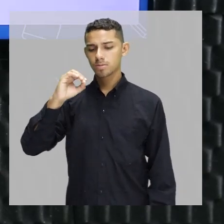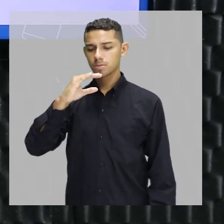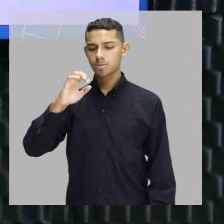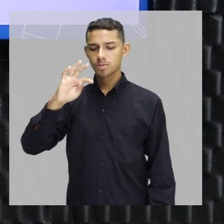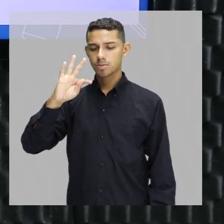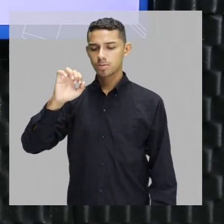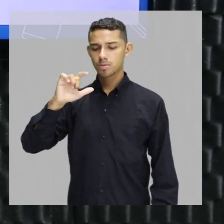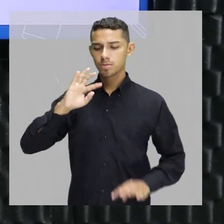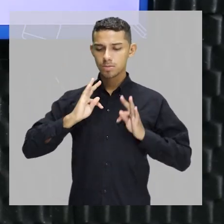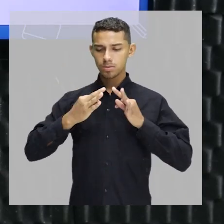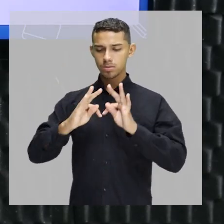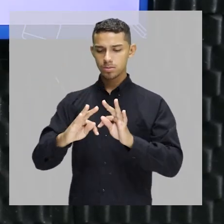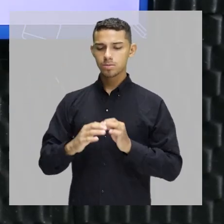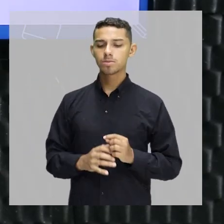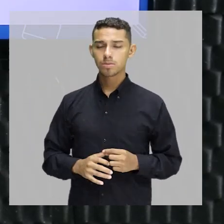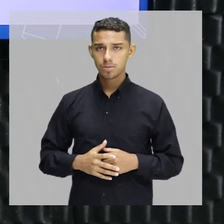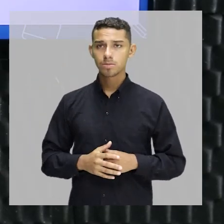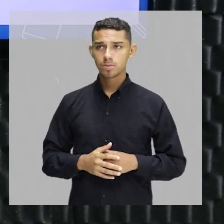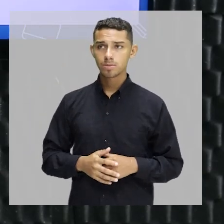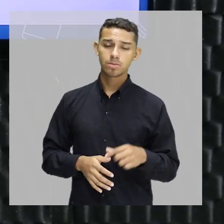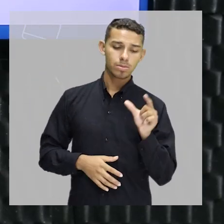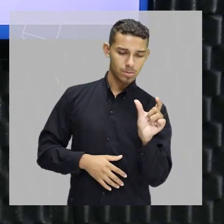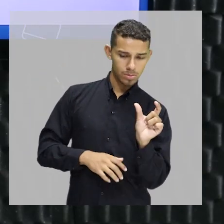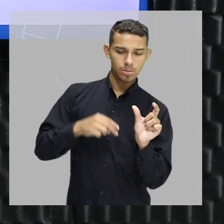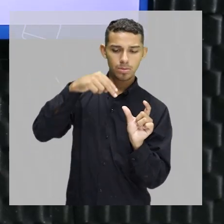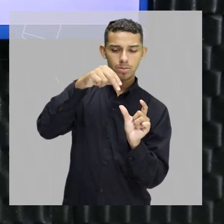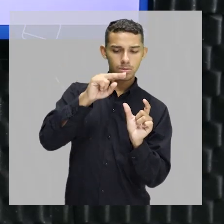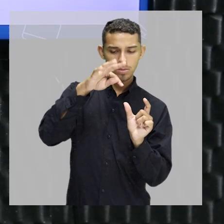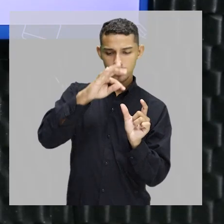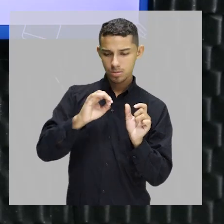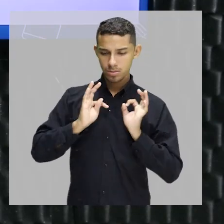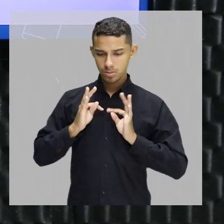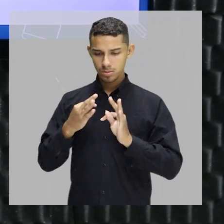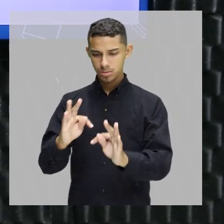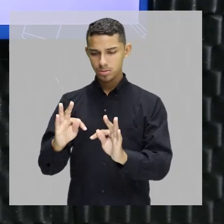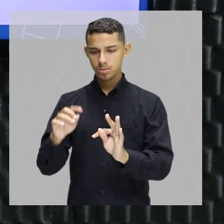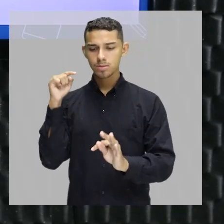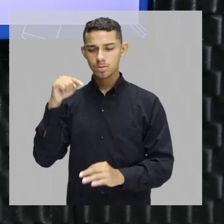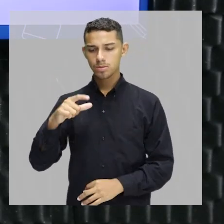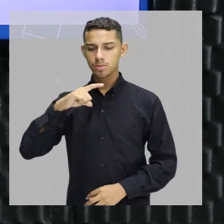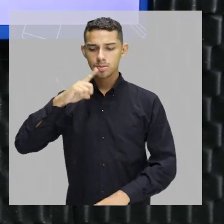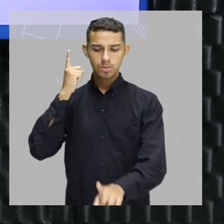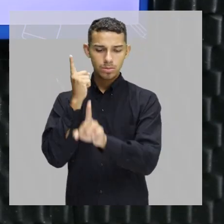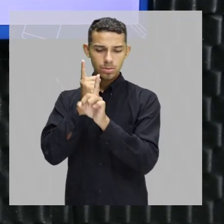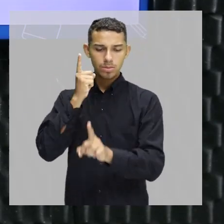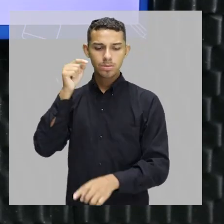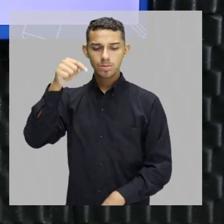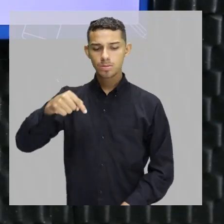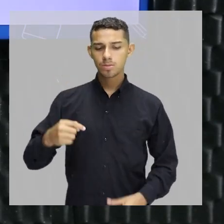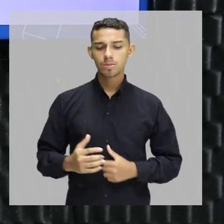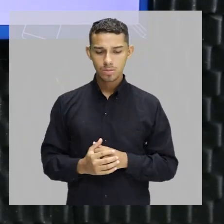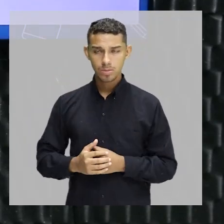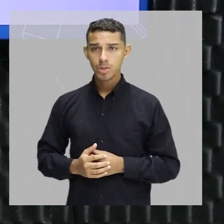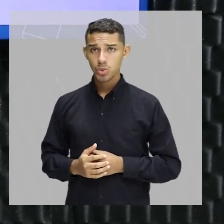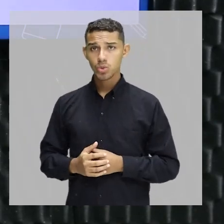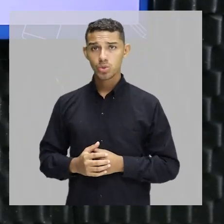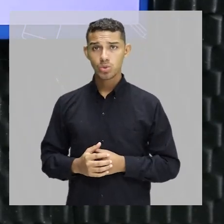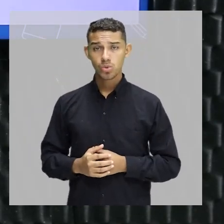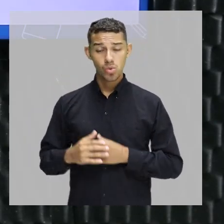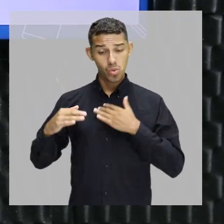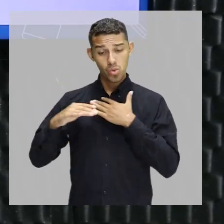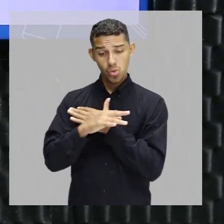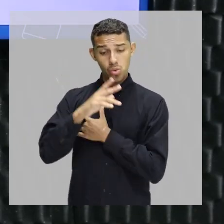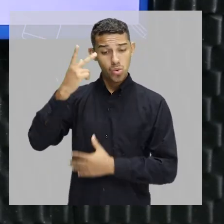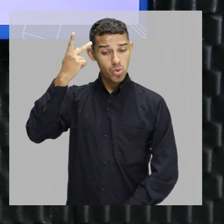tem um acelerador menor, tá, ok? E tem um acelerador maior, certo? O